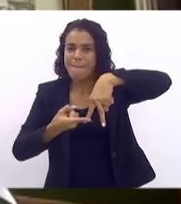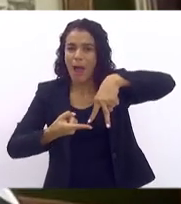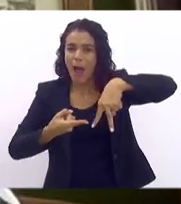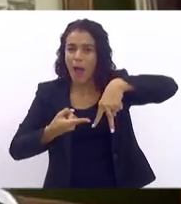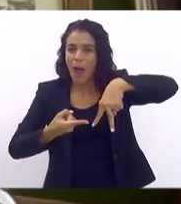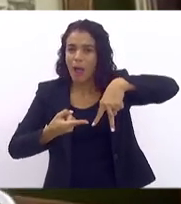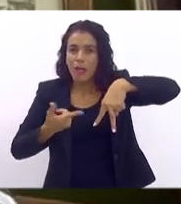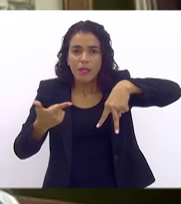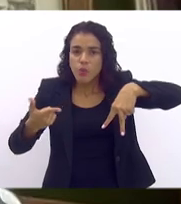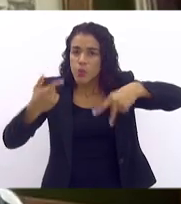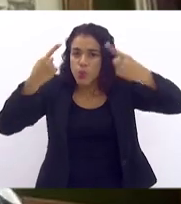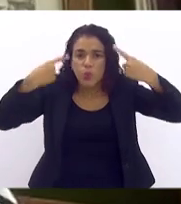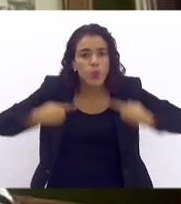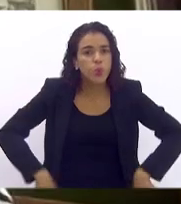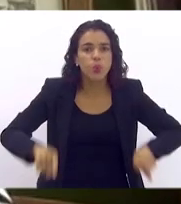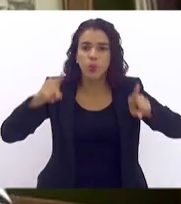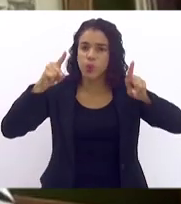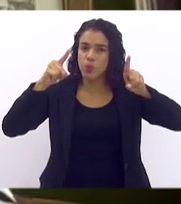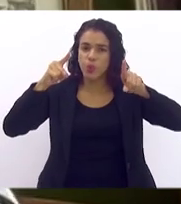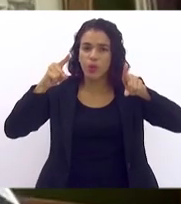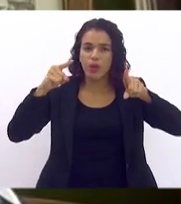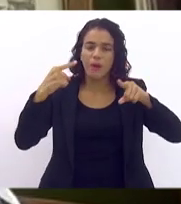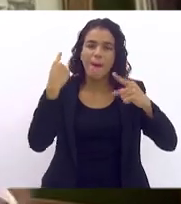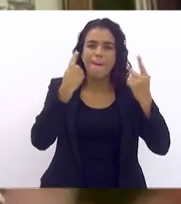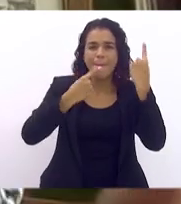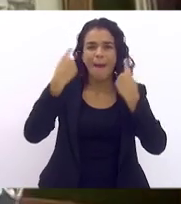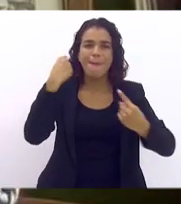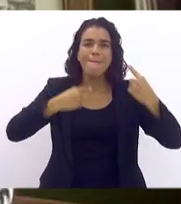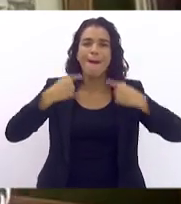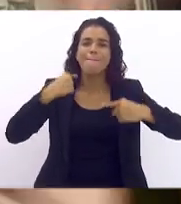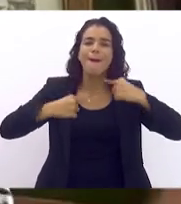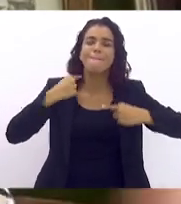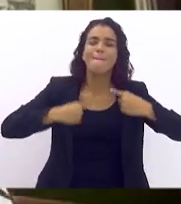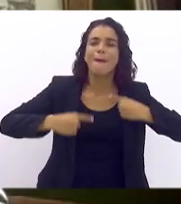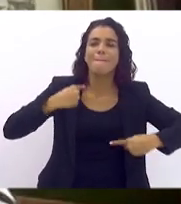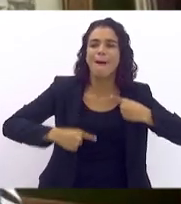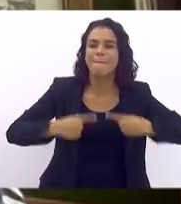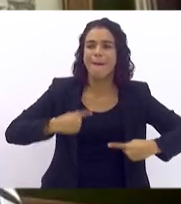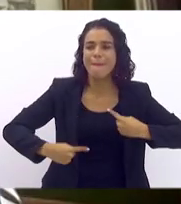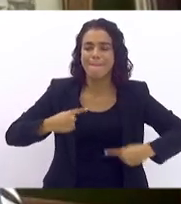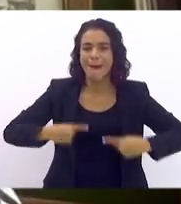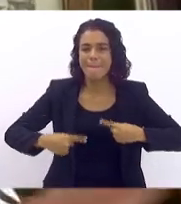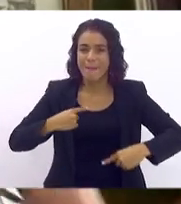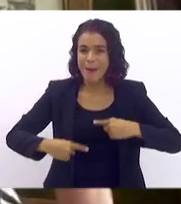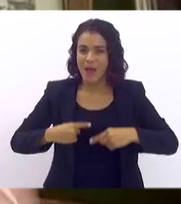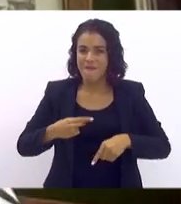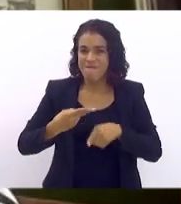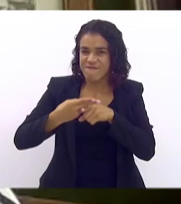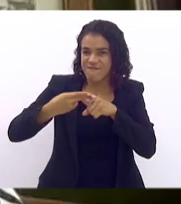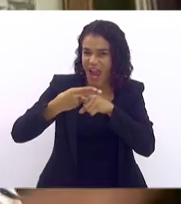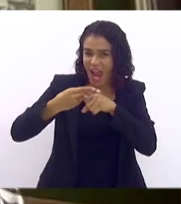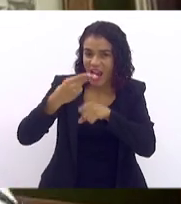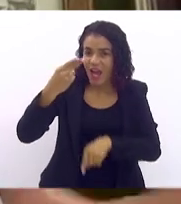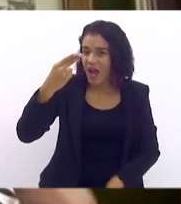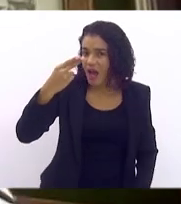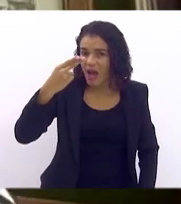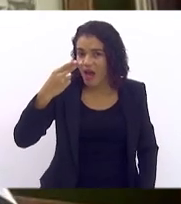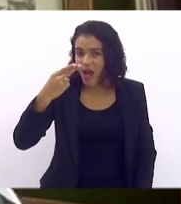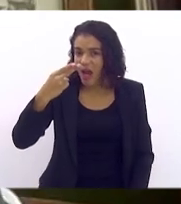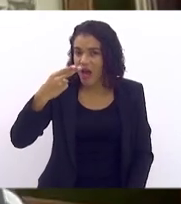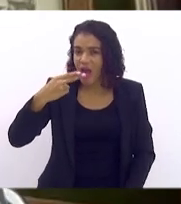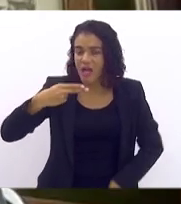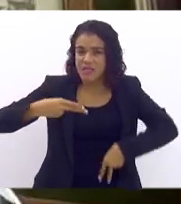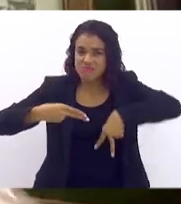que não tem um corte. Meninas que cortaram o pescoço, meninas que colocam punhais, facas nas suas